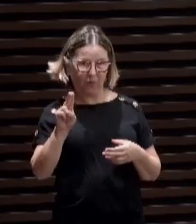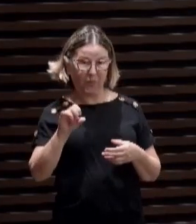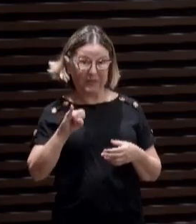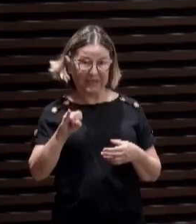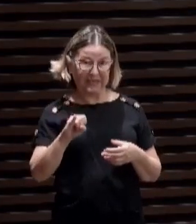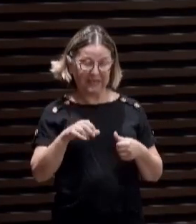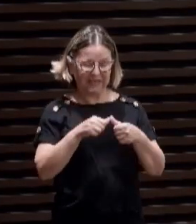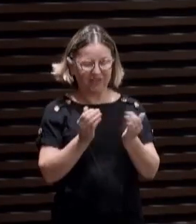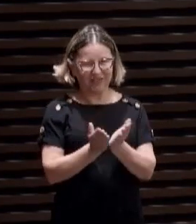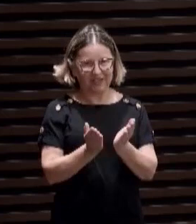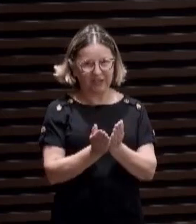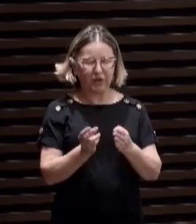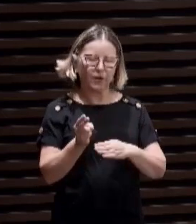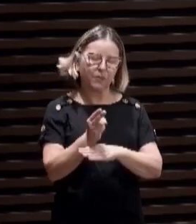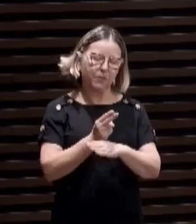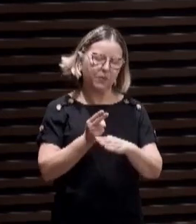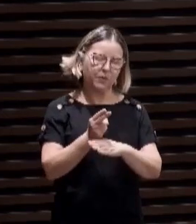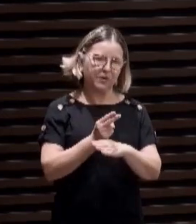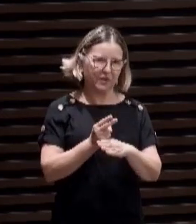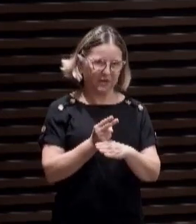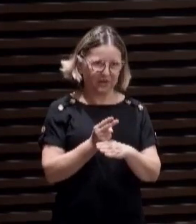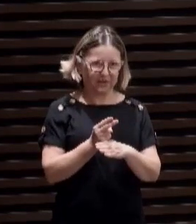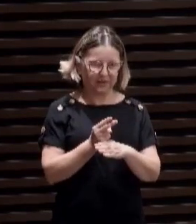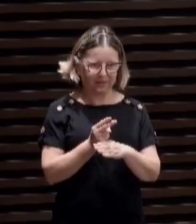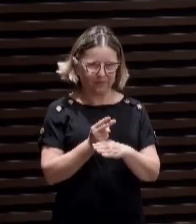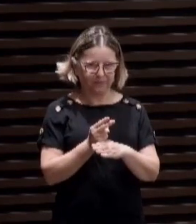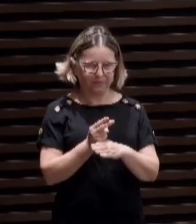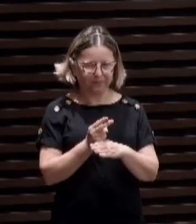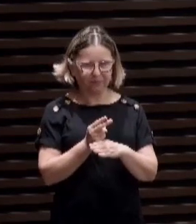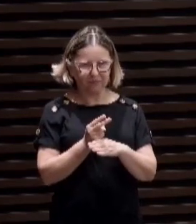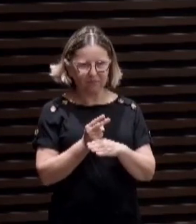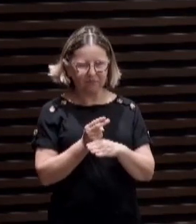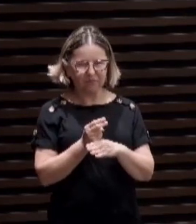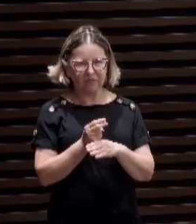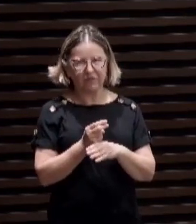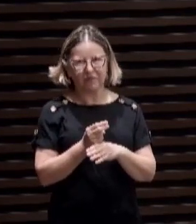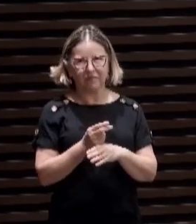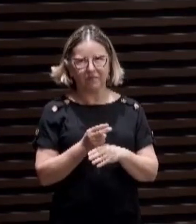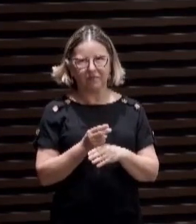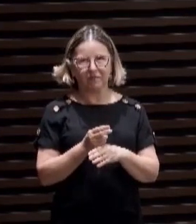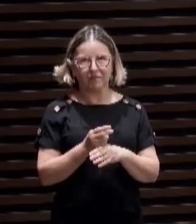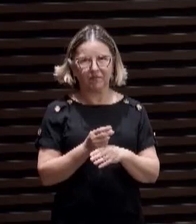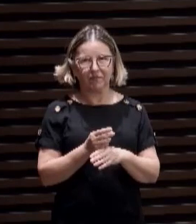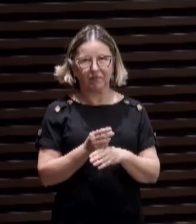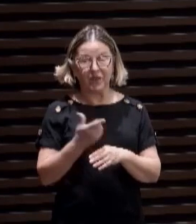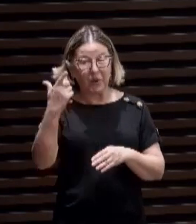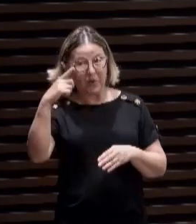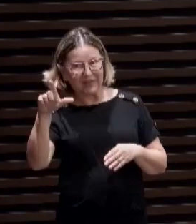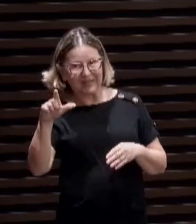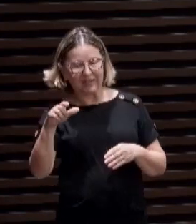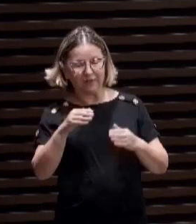religiosamente, por causa de um sincretismo religioso, alcançar o favor de Deus por